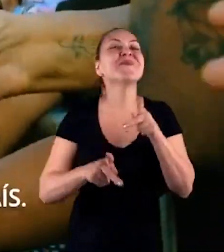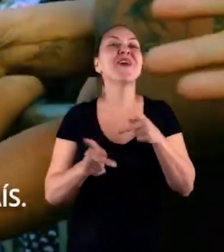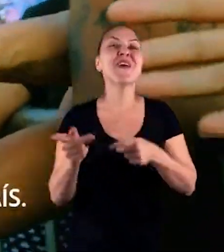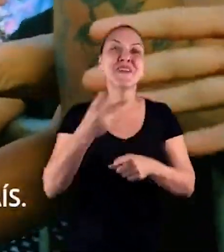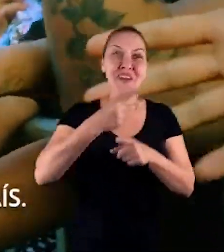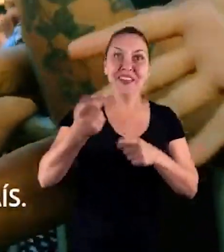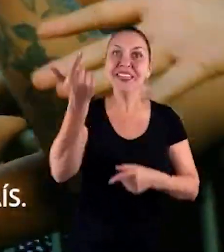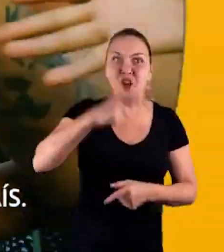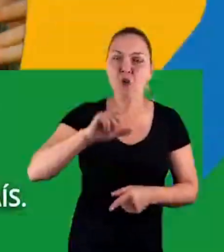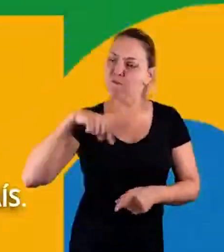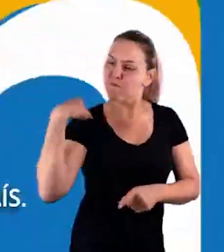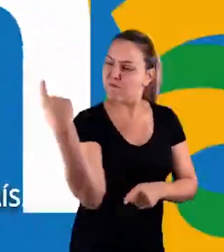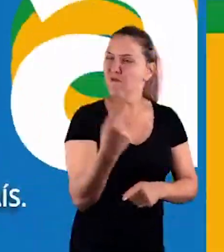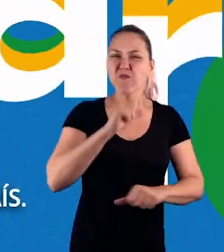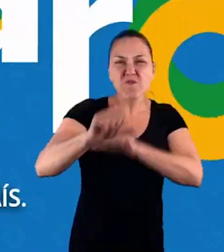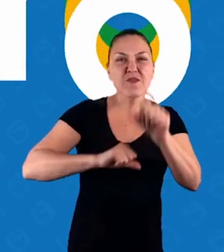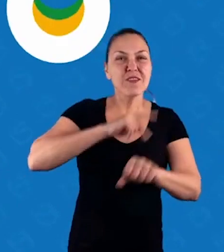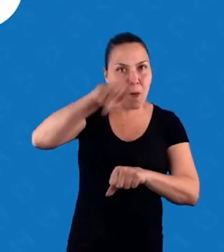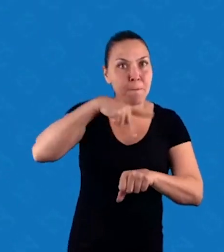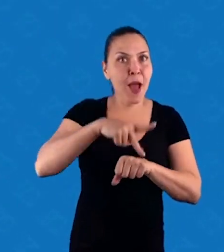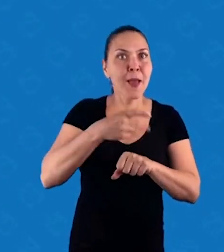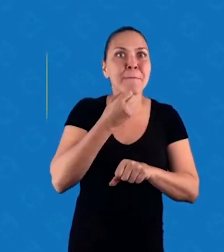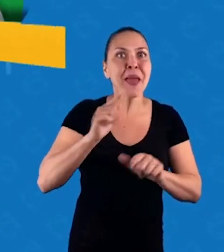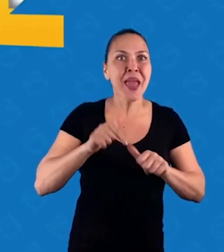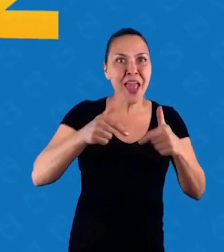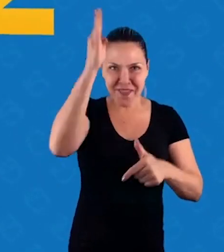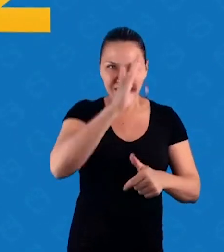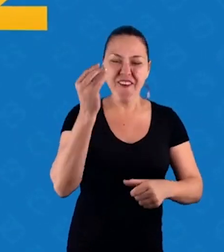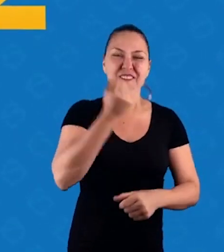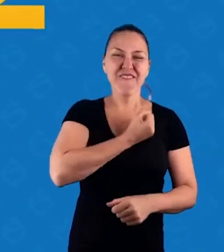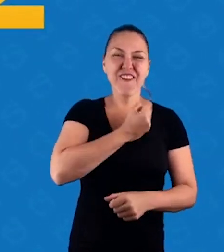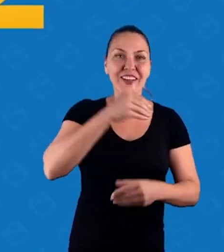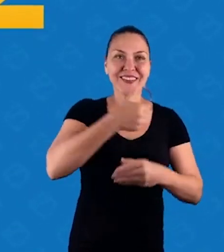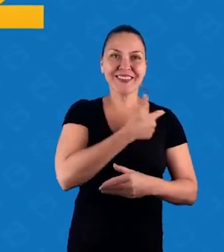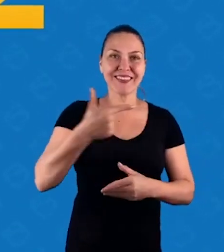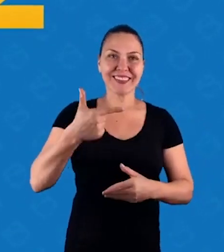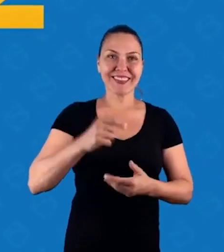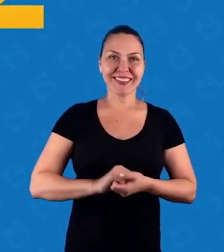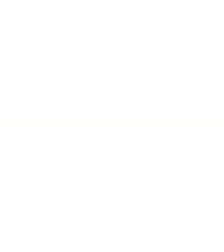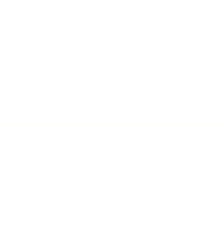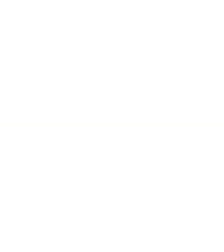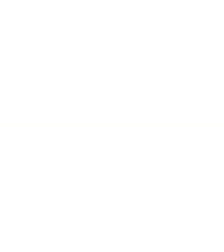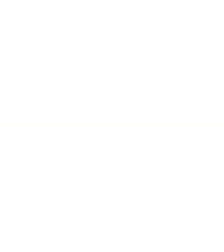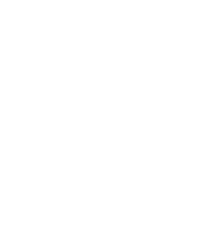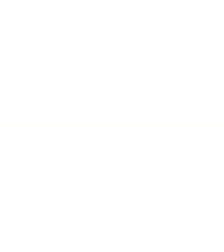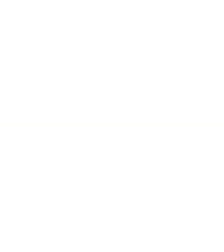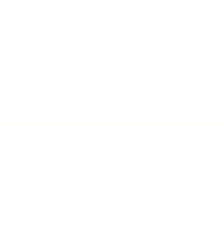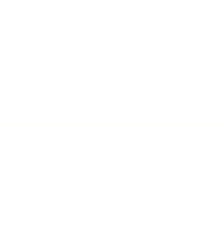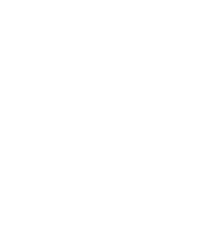Para nossa gente transformar o país. Pelo bem do Brasil, vote 22.